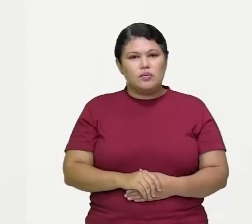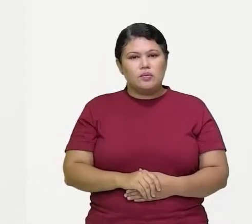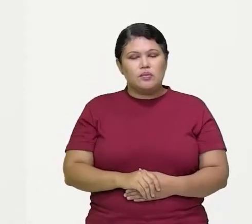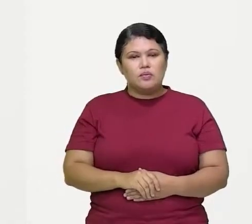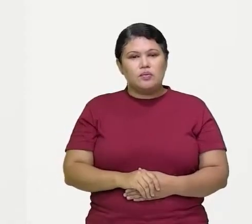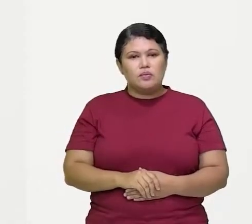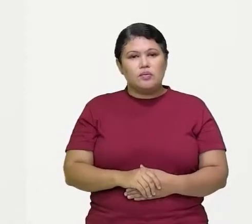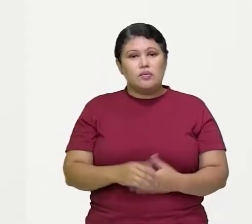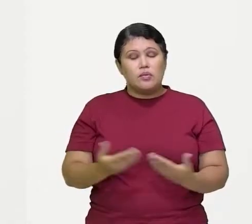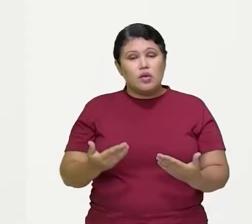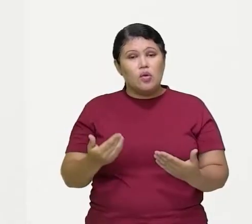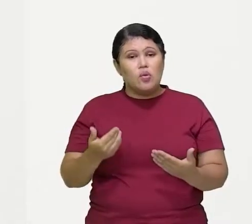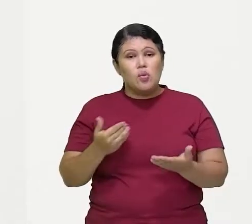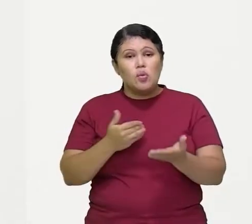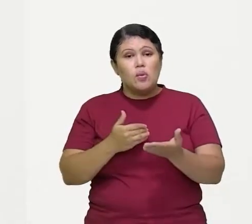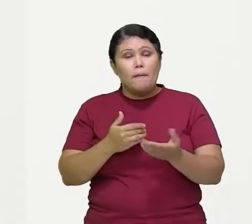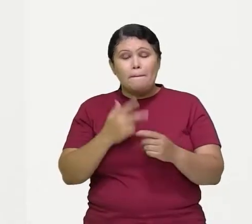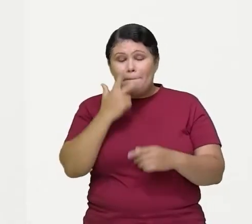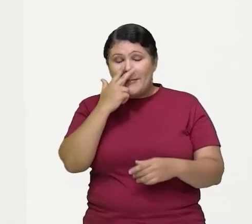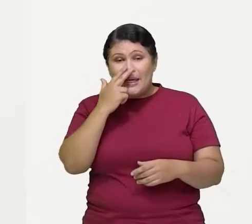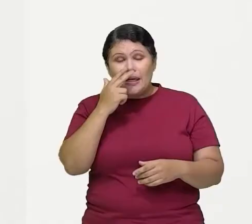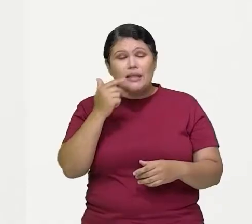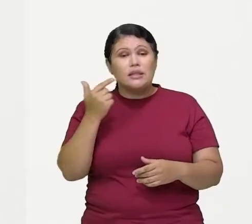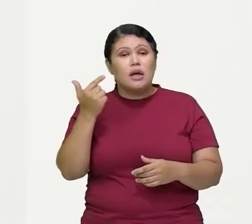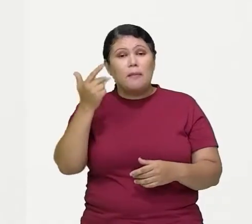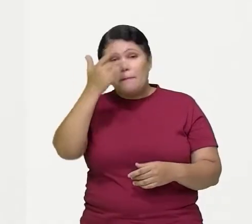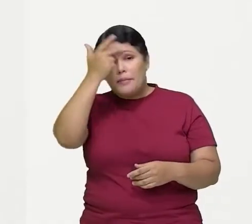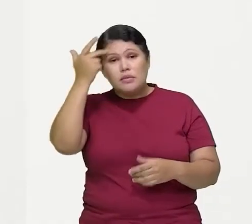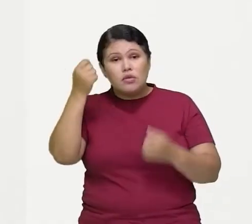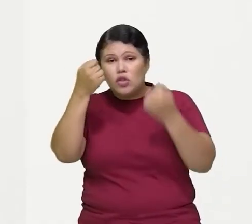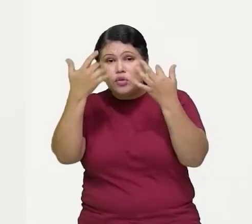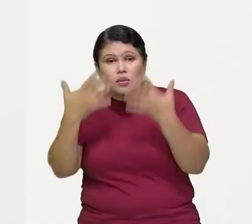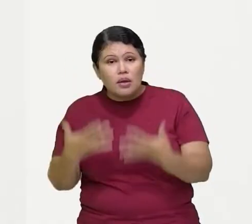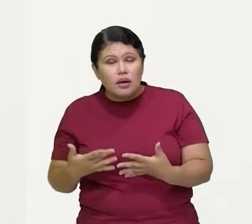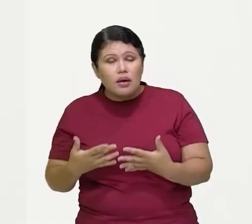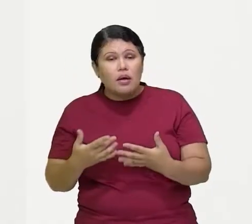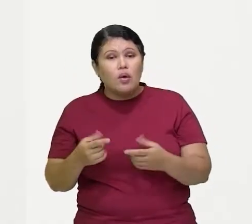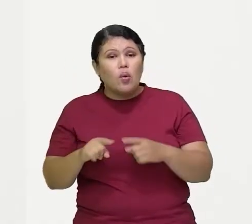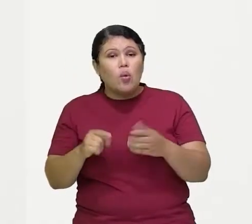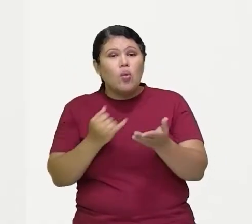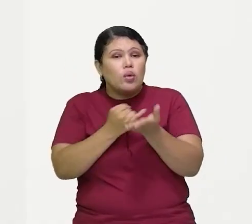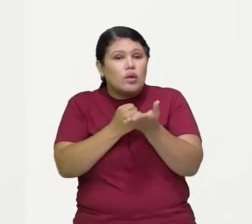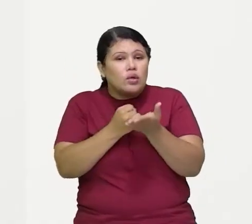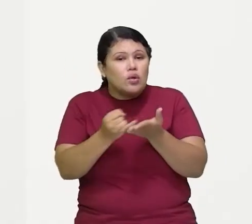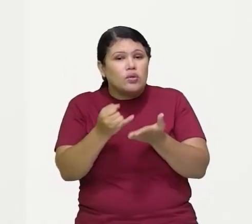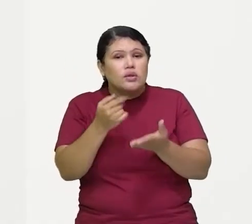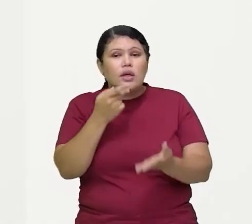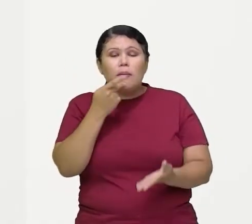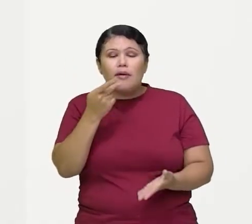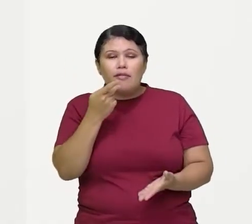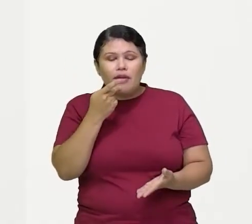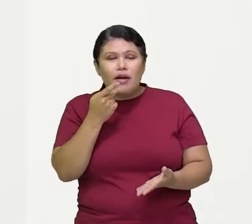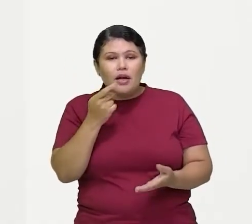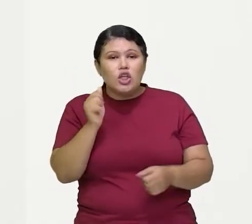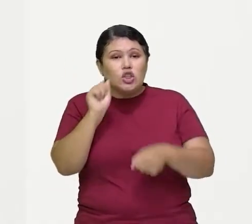seja, está dando abertura para alguém falar. Introduzir uma fala.